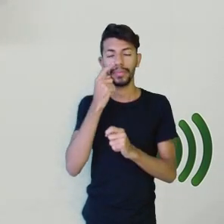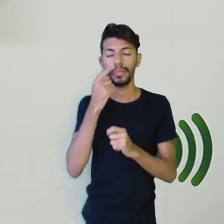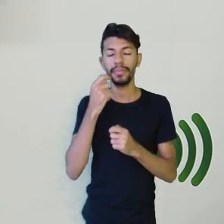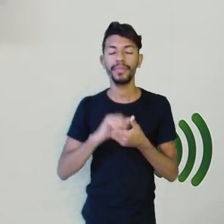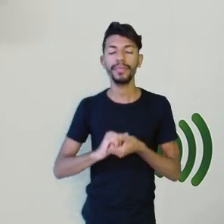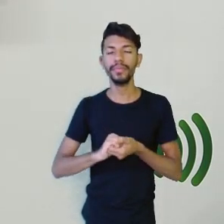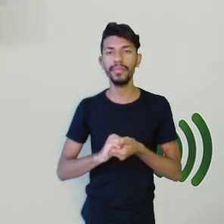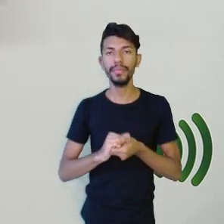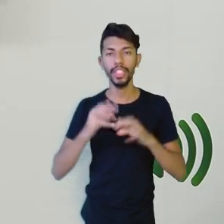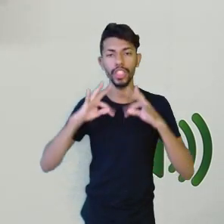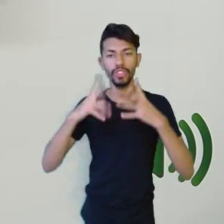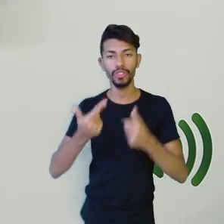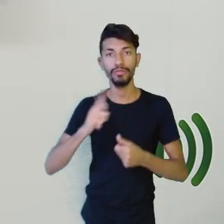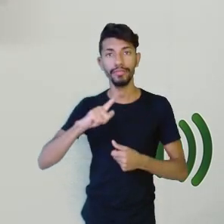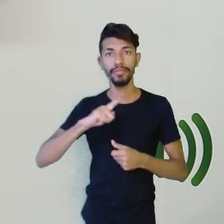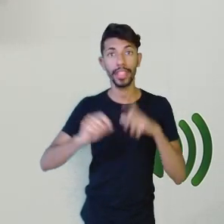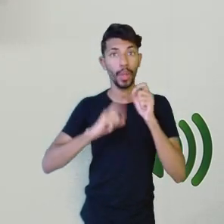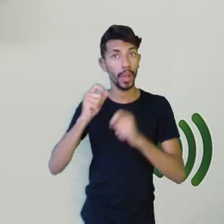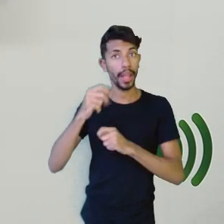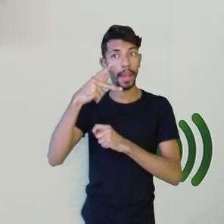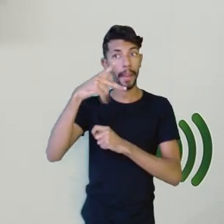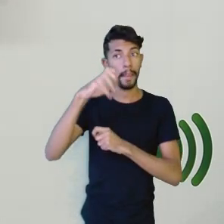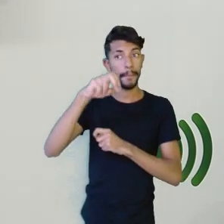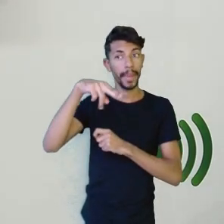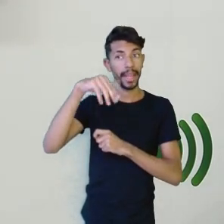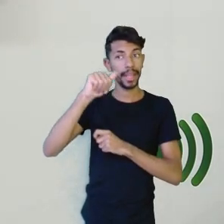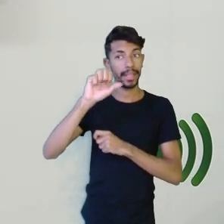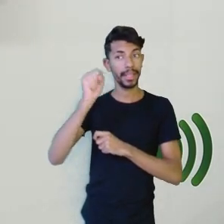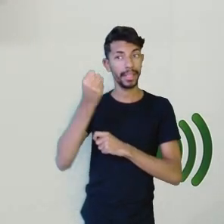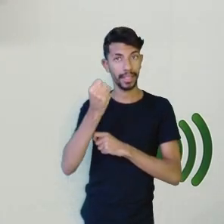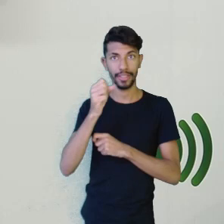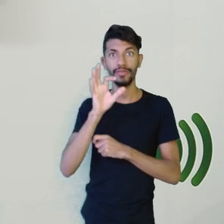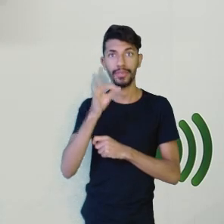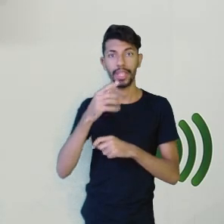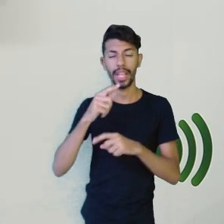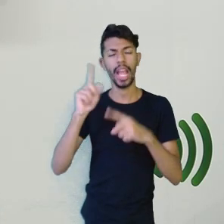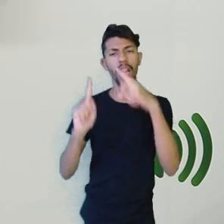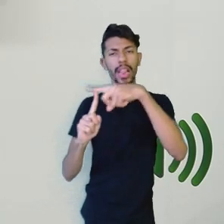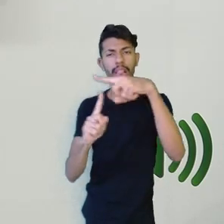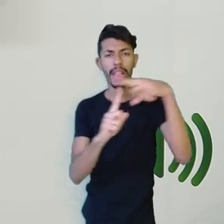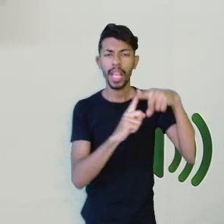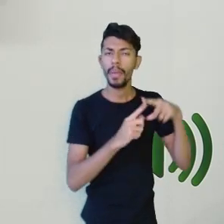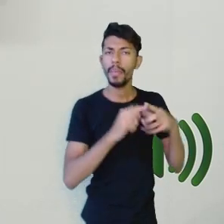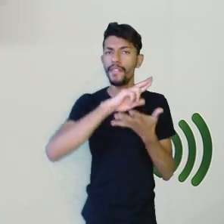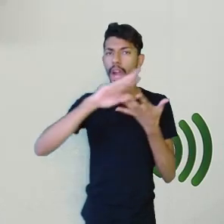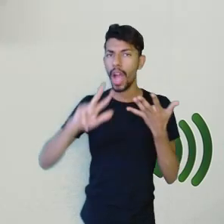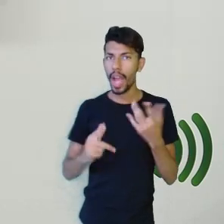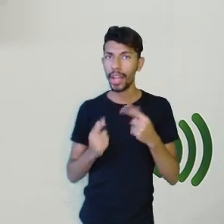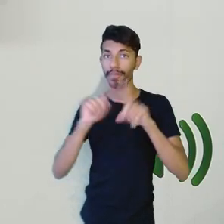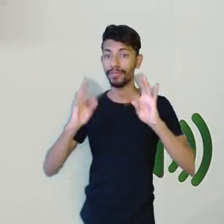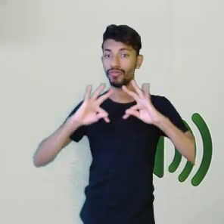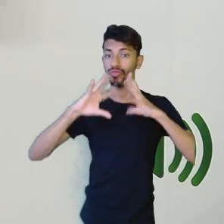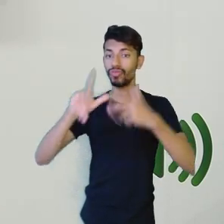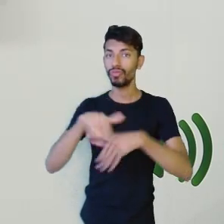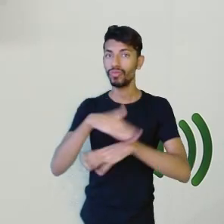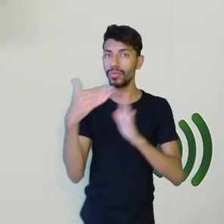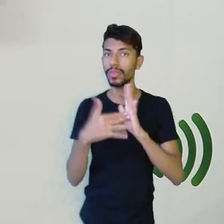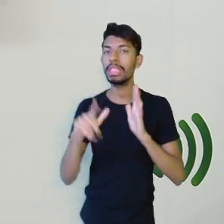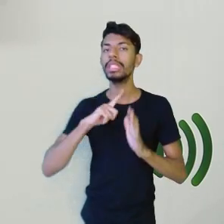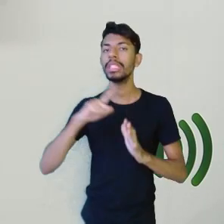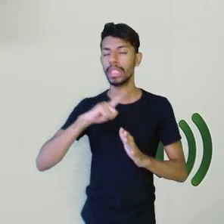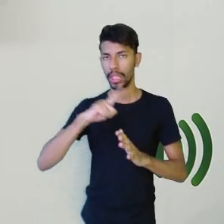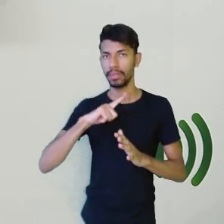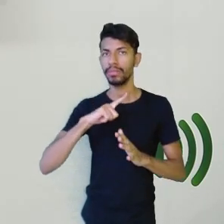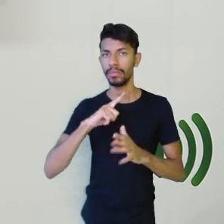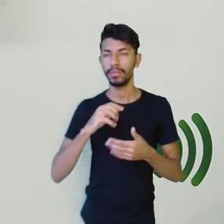Todas as aves possuem penas, são espécies diferentes, são tipos diferentes de penas, mas todas elas possuem. E